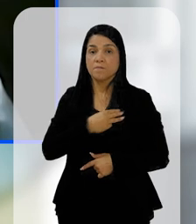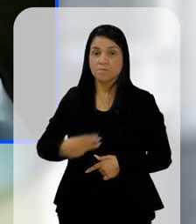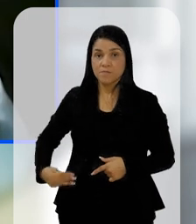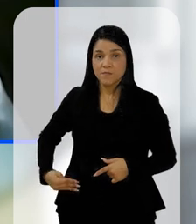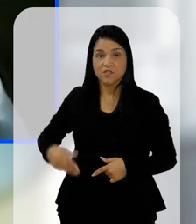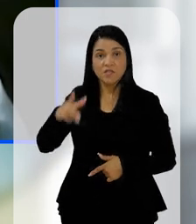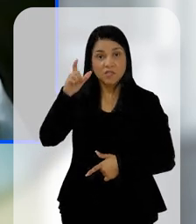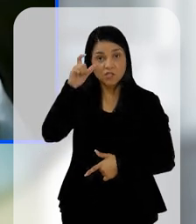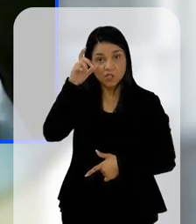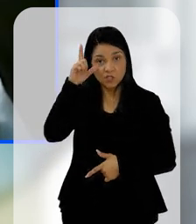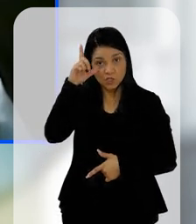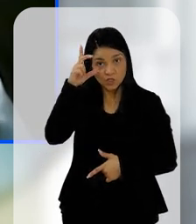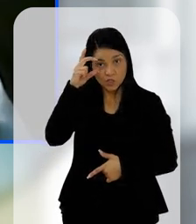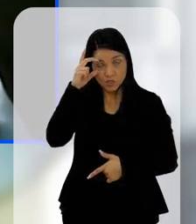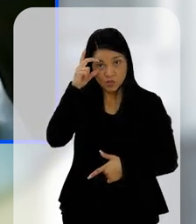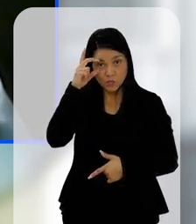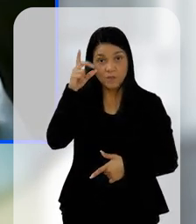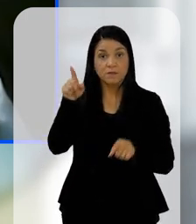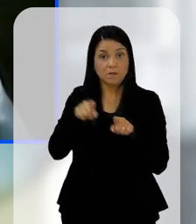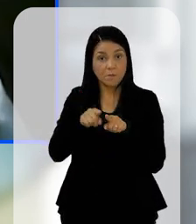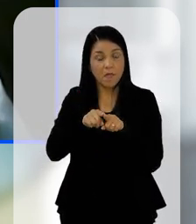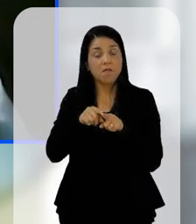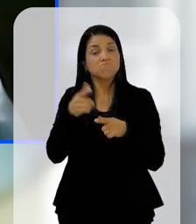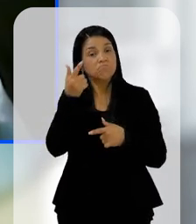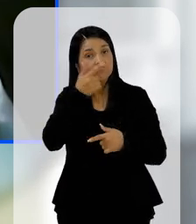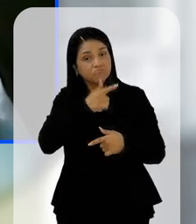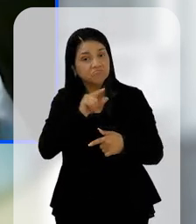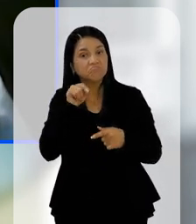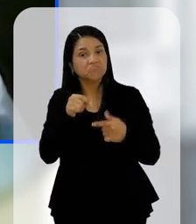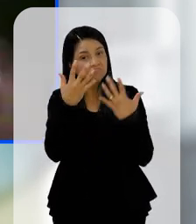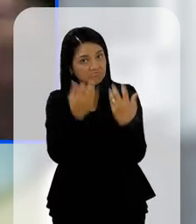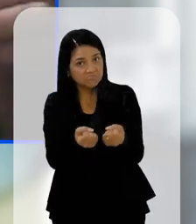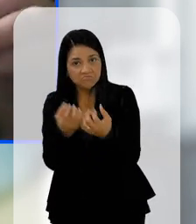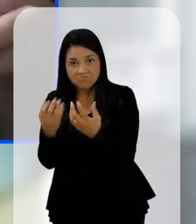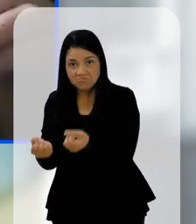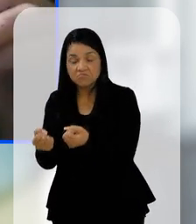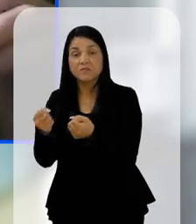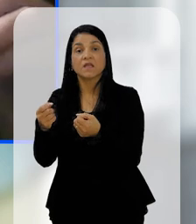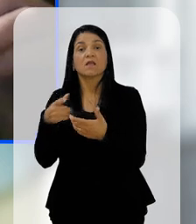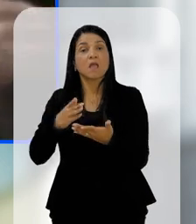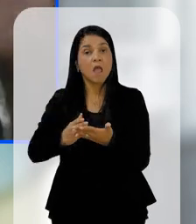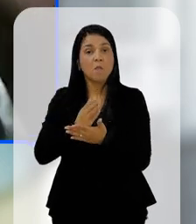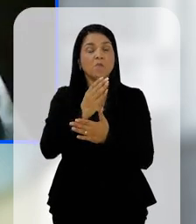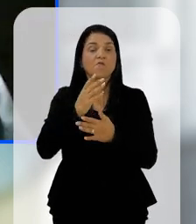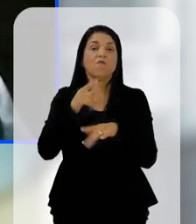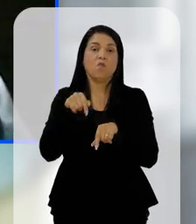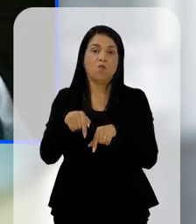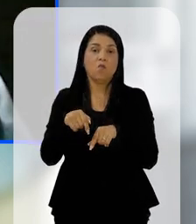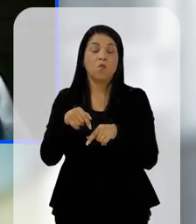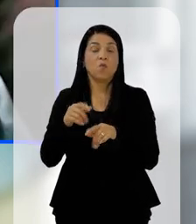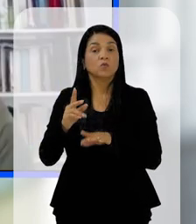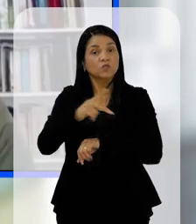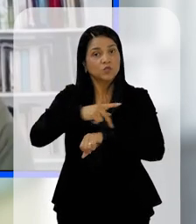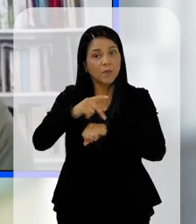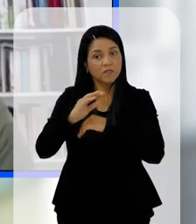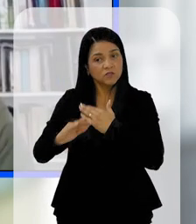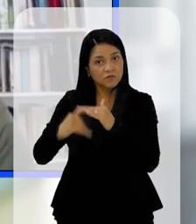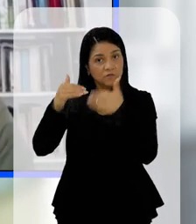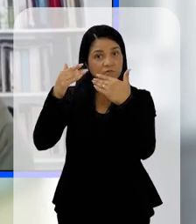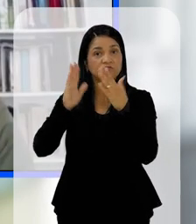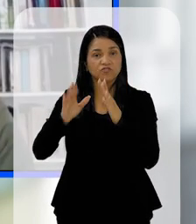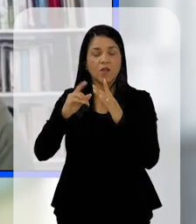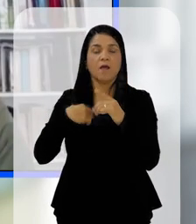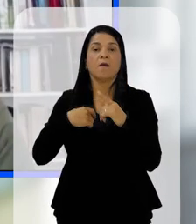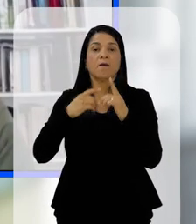também, e o Congresso aprovou essa lei. Os países desenvolvidos já tinham metas